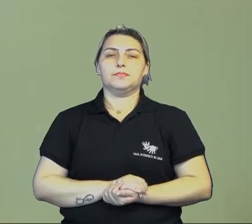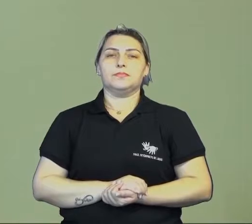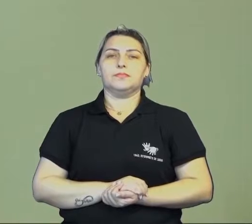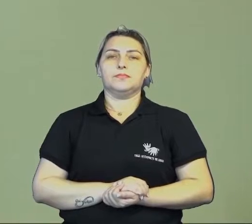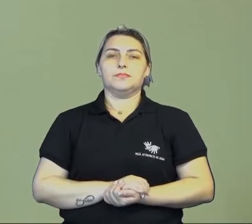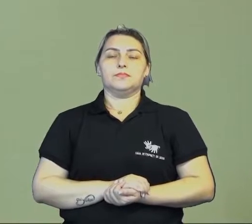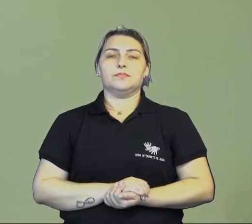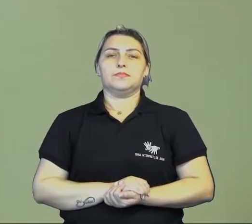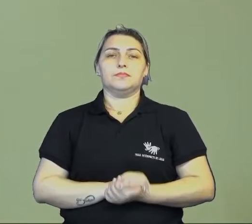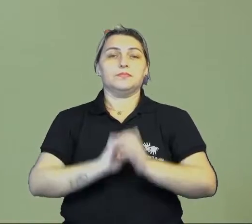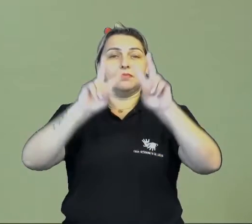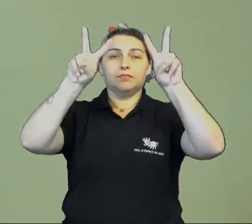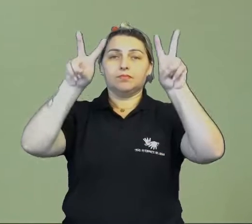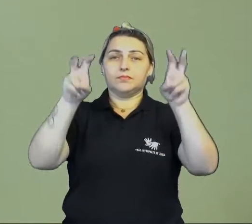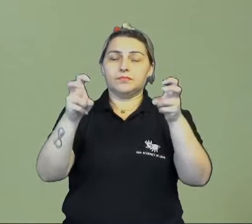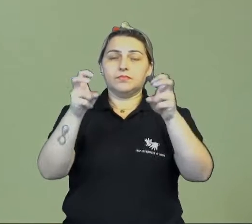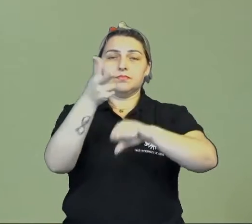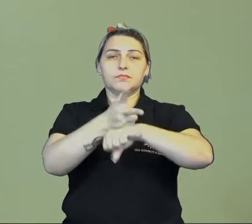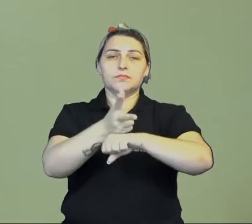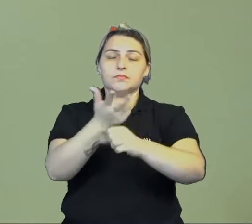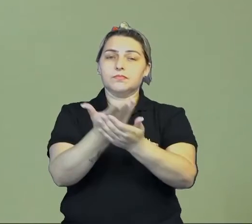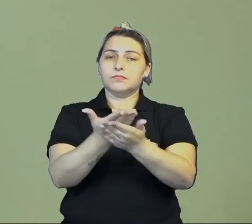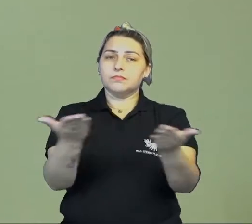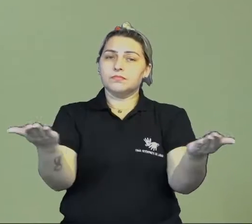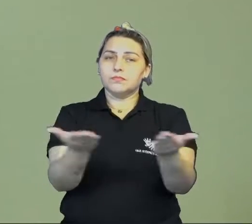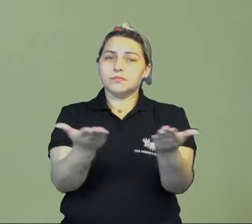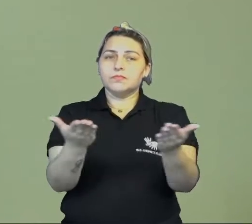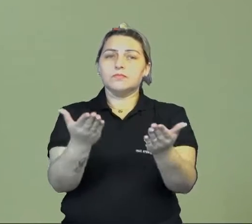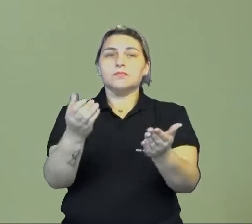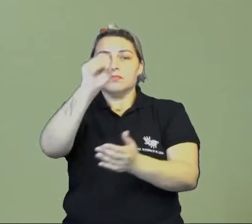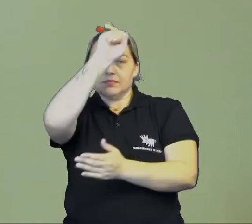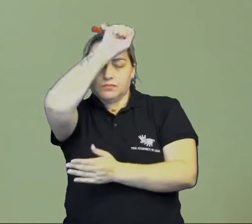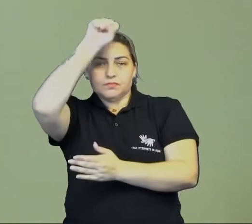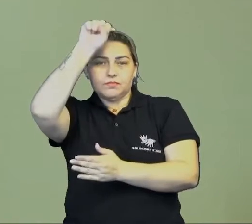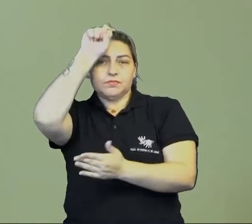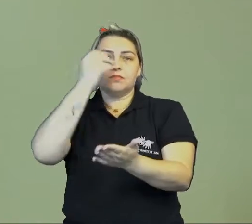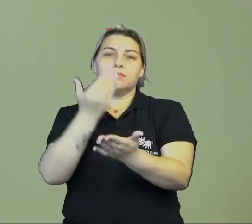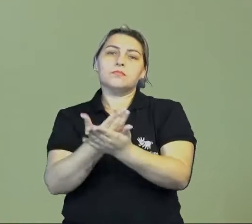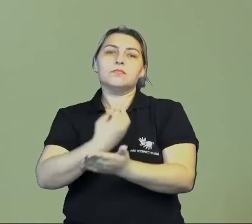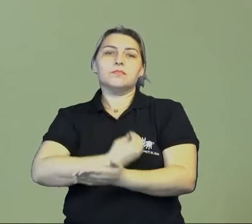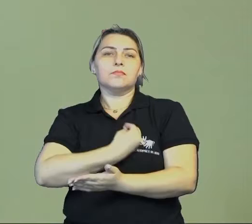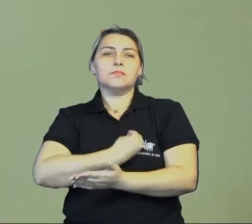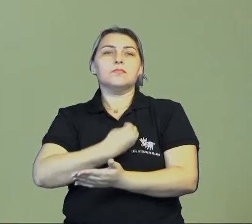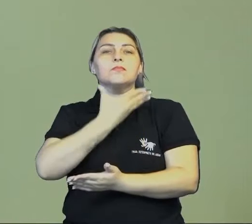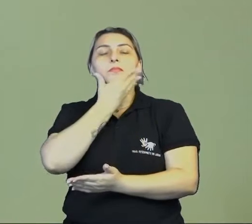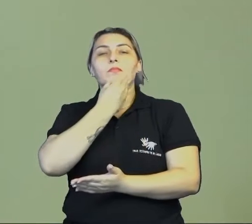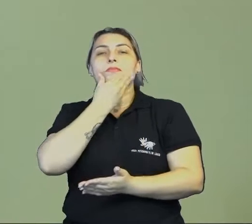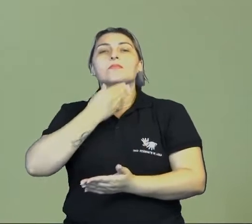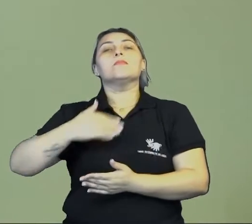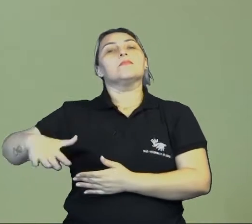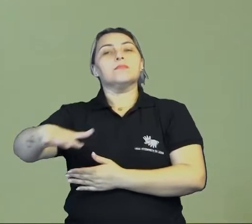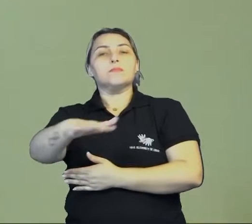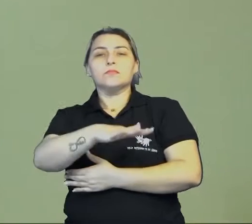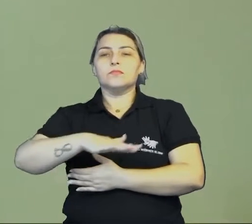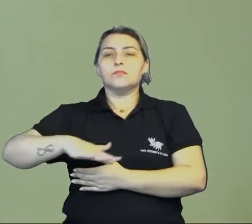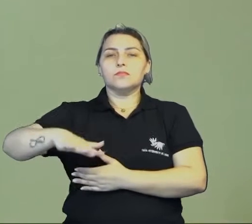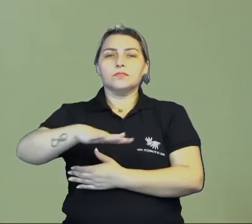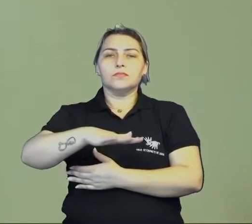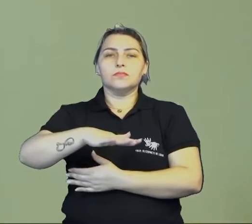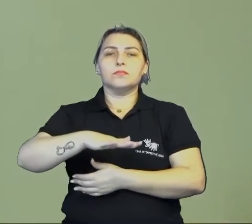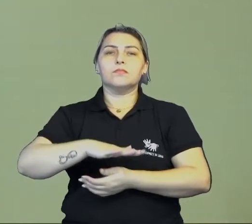médio. E o tema da nossa videoaula é Sociologia, estudo da vida do homem